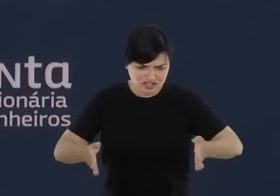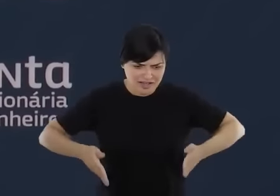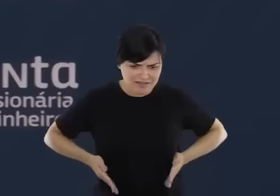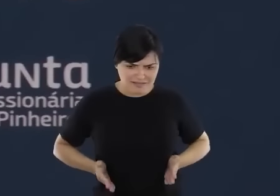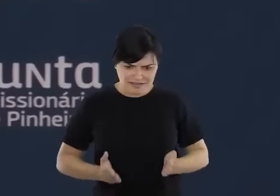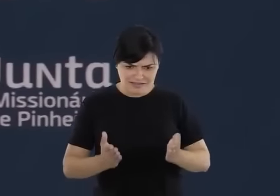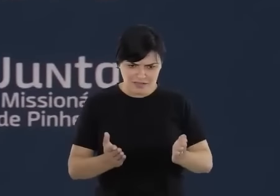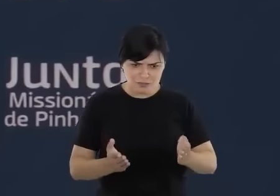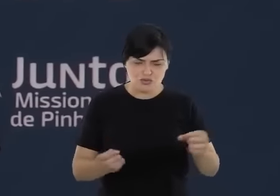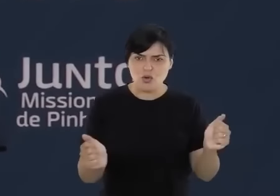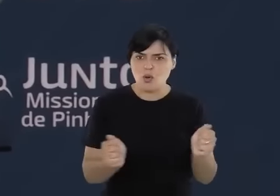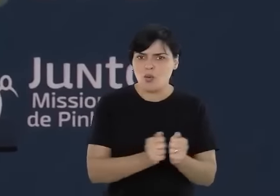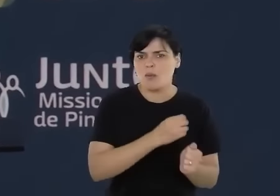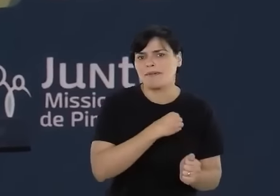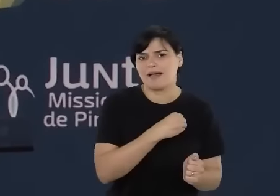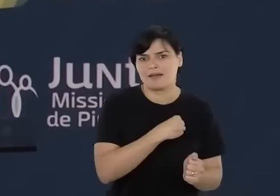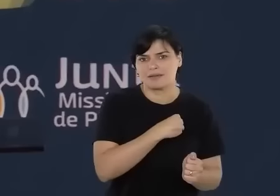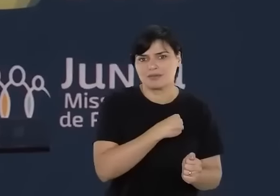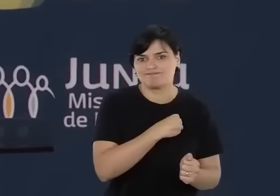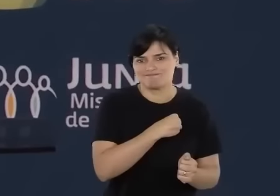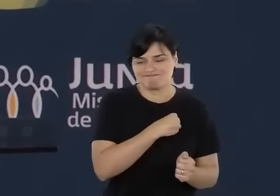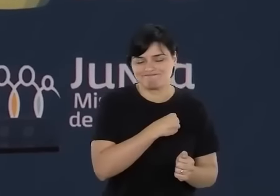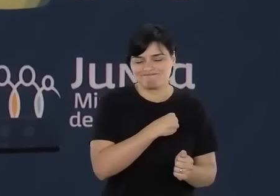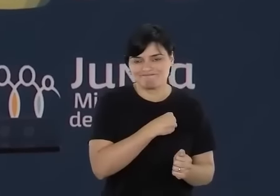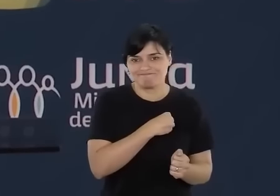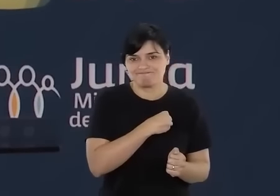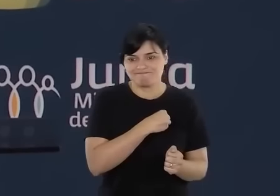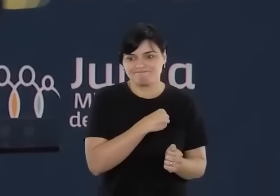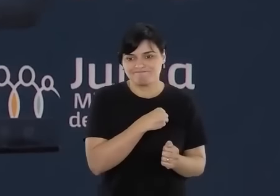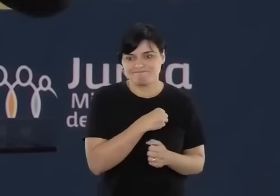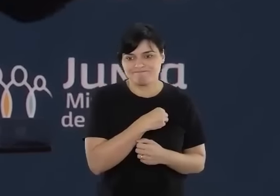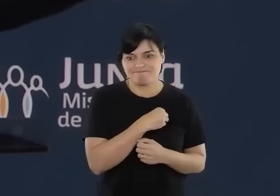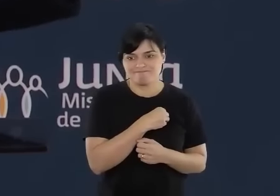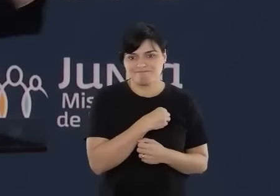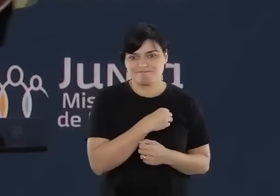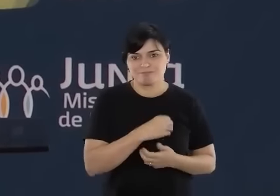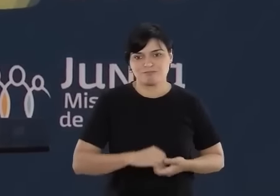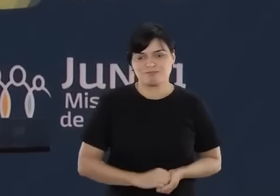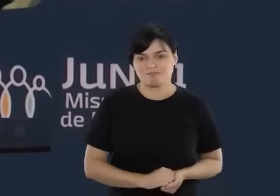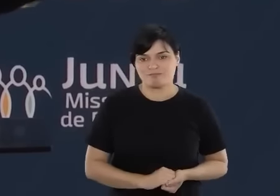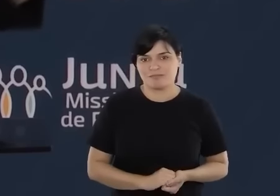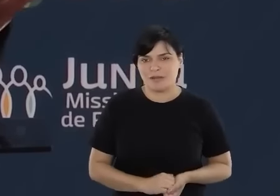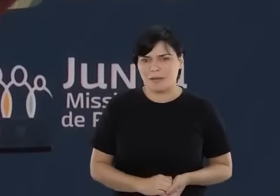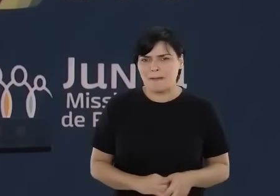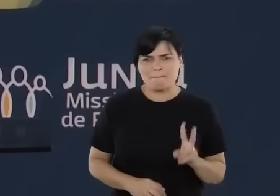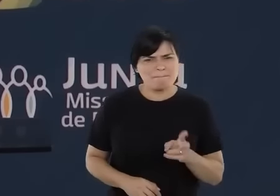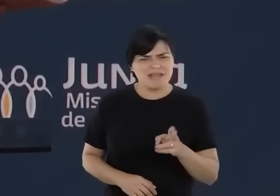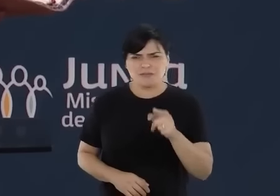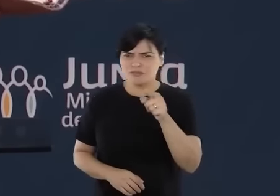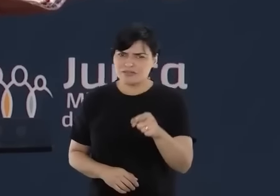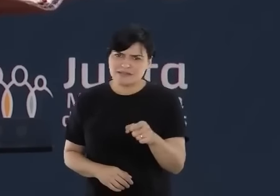por mais robusto que seja o seu conhecimento por mais predicados que T os seus valores